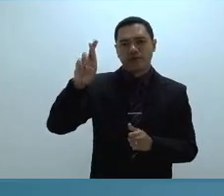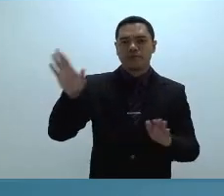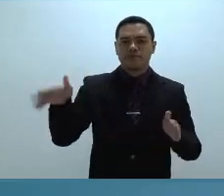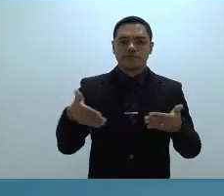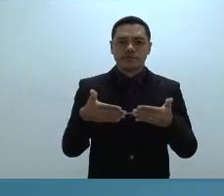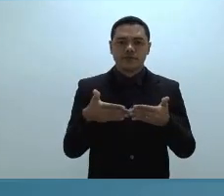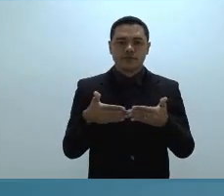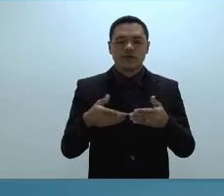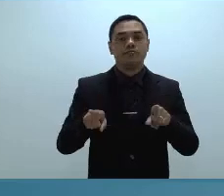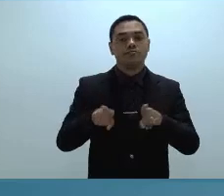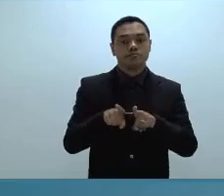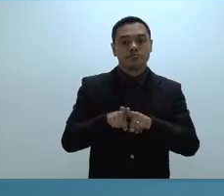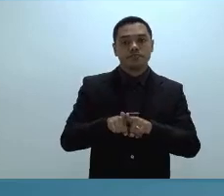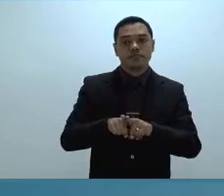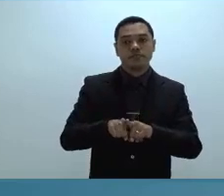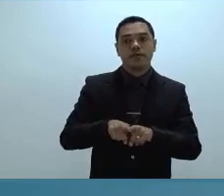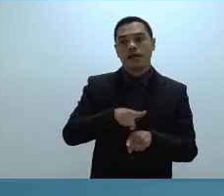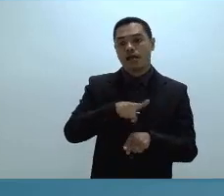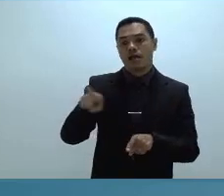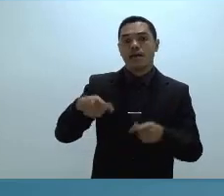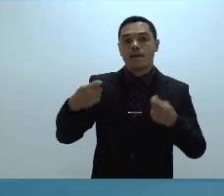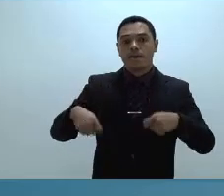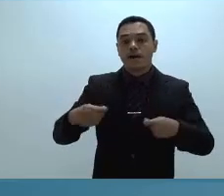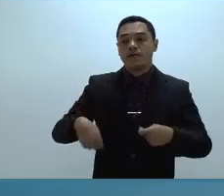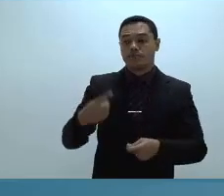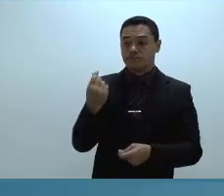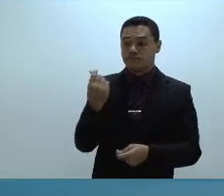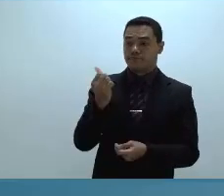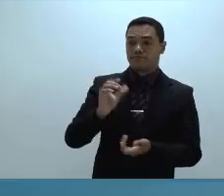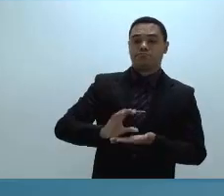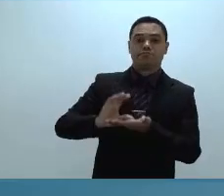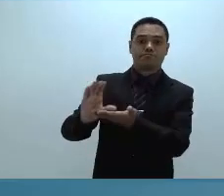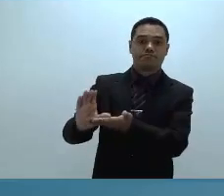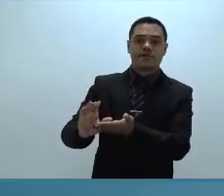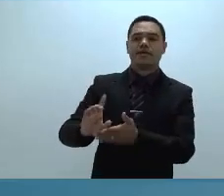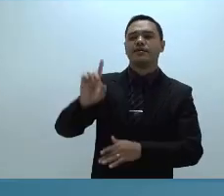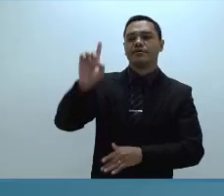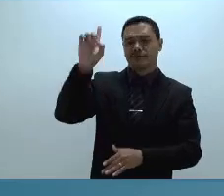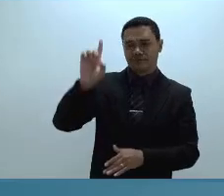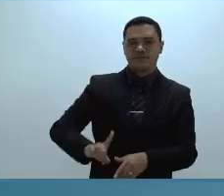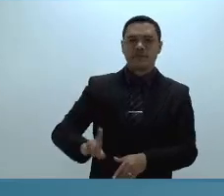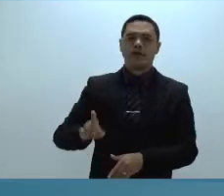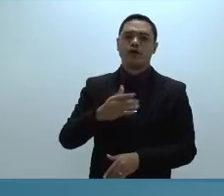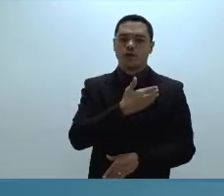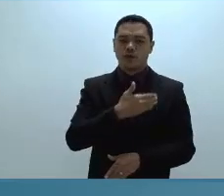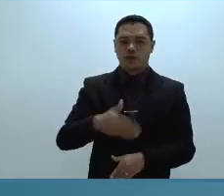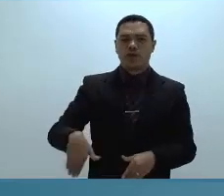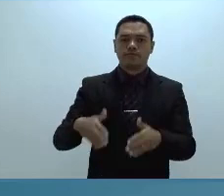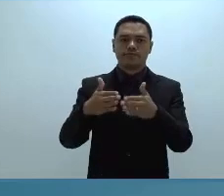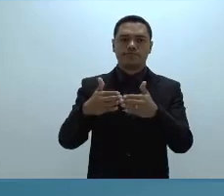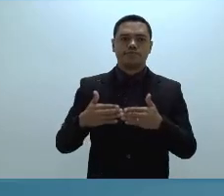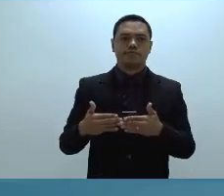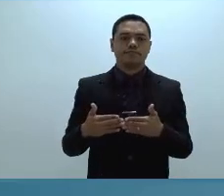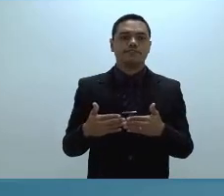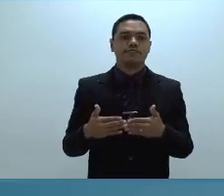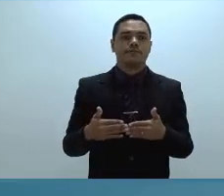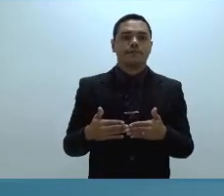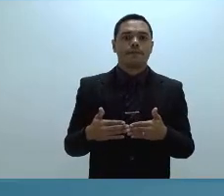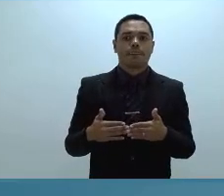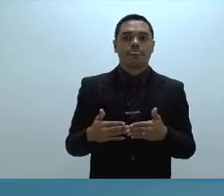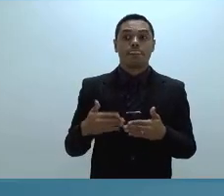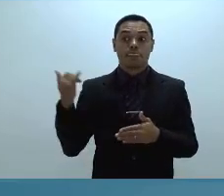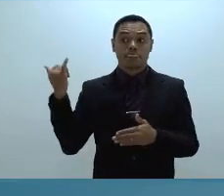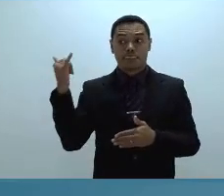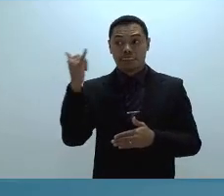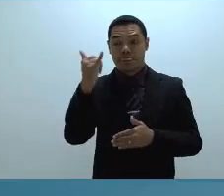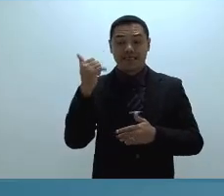de indenizar, tem-se aí reconhecida a natureza de direito público da demanda, já que eventual defeito na adequação